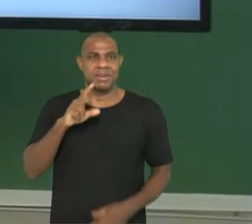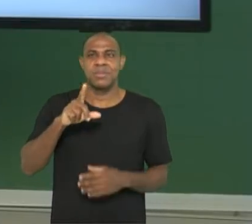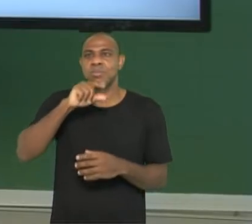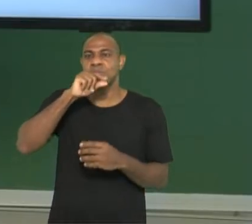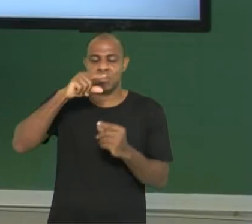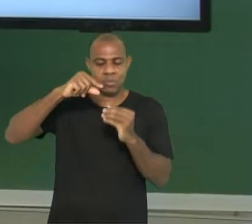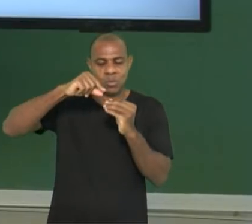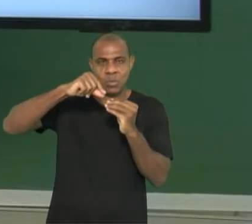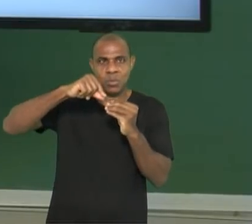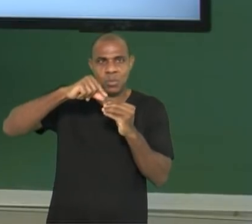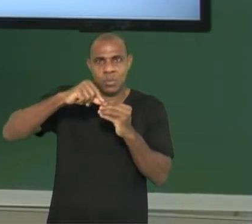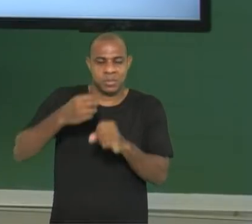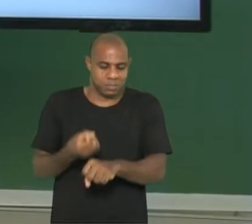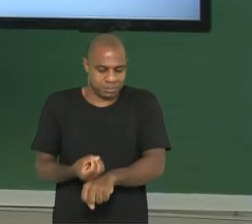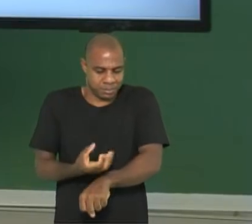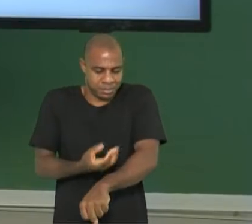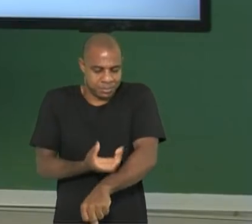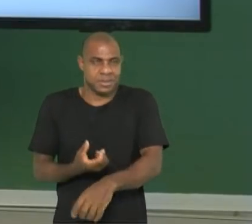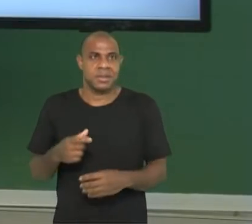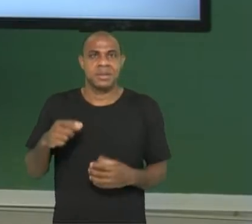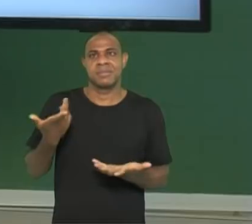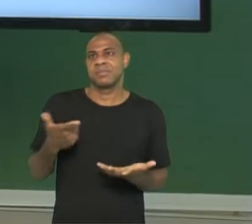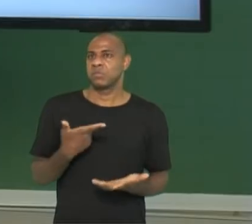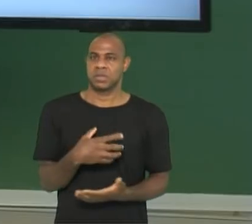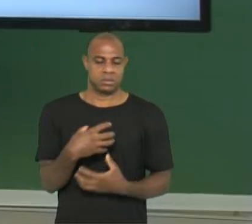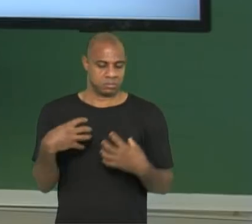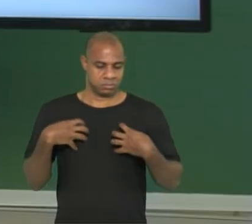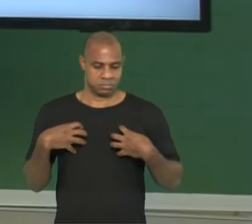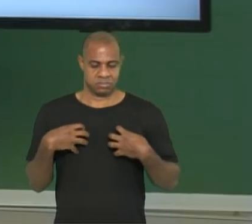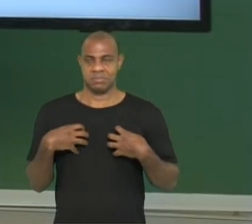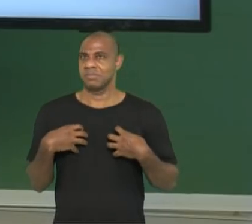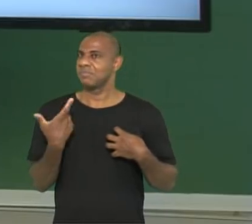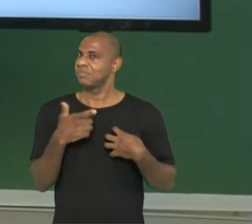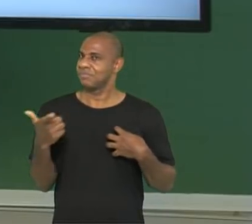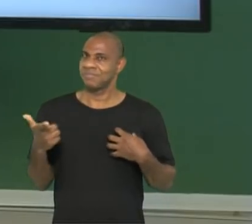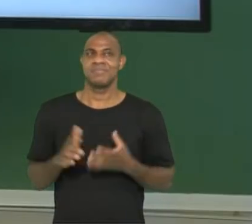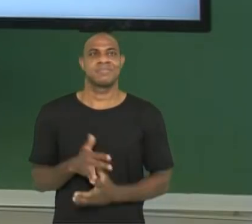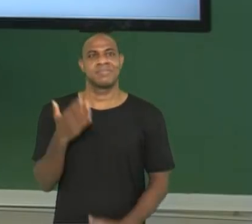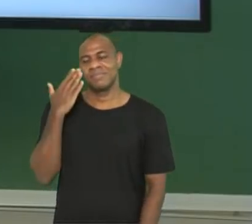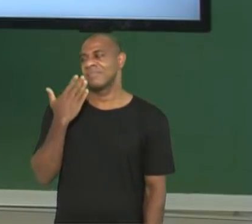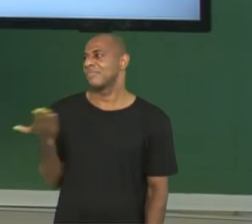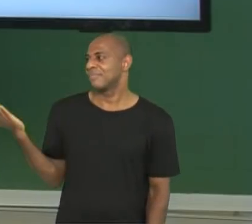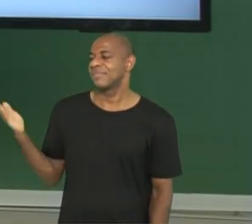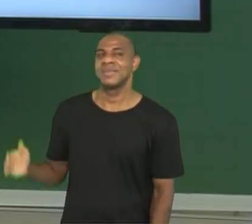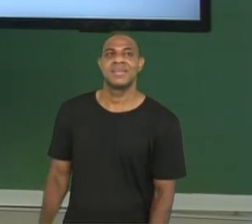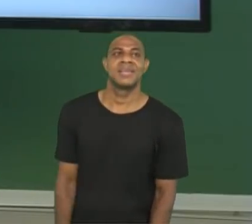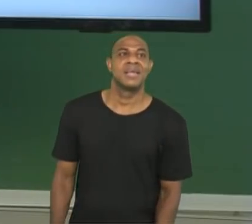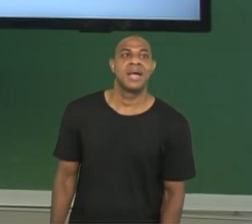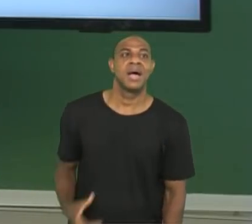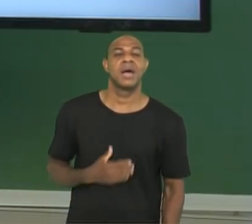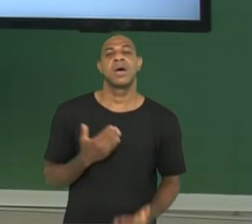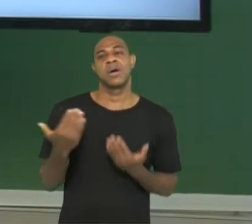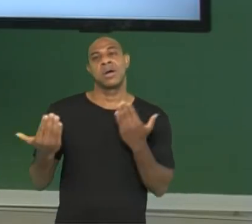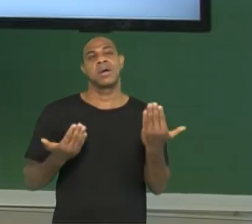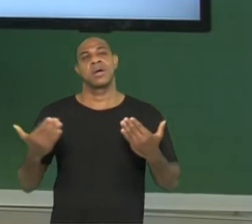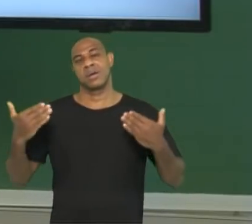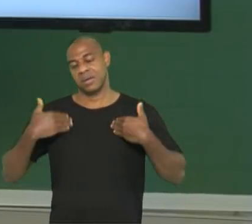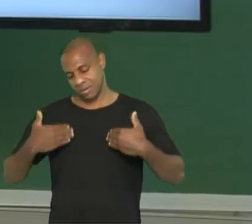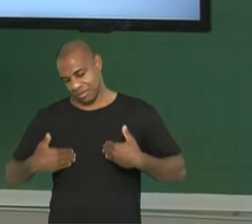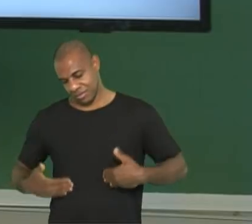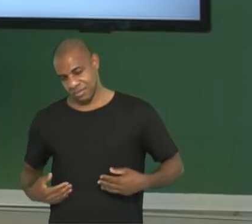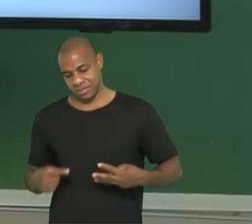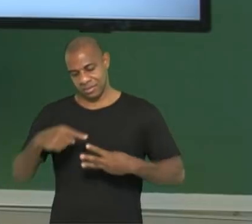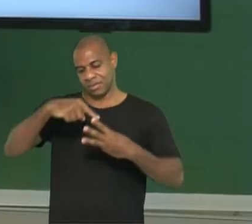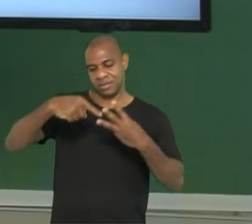têm, não tendo a mama para o filhote poder mamar e se alimentar. Agora a gente vai comparar o funcionamento do corpo desses